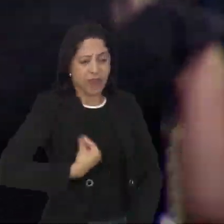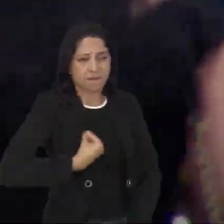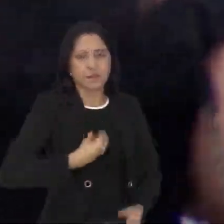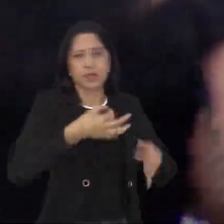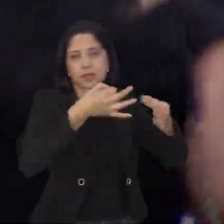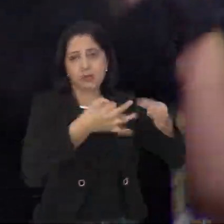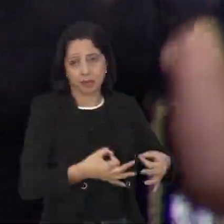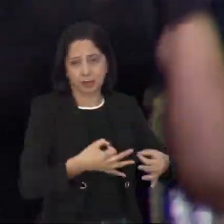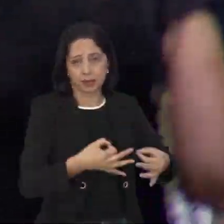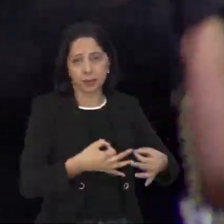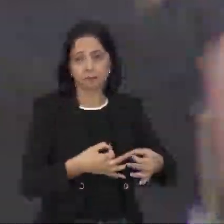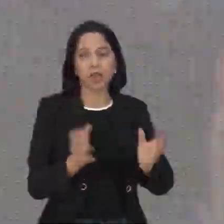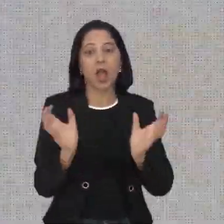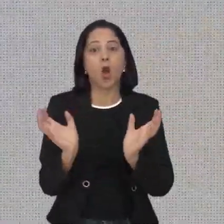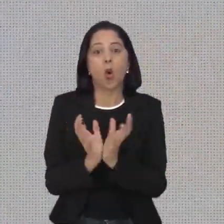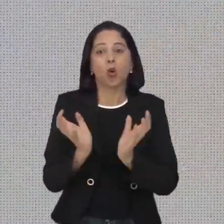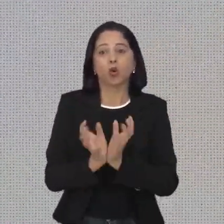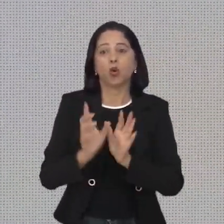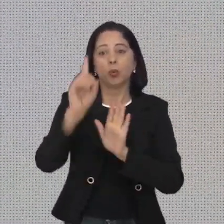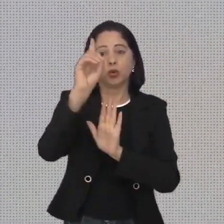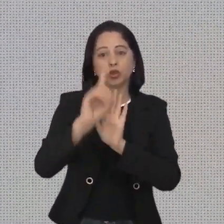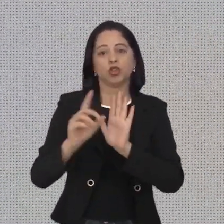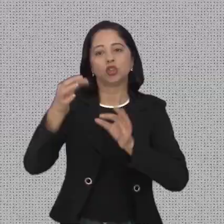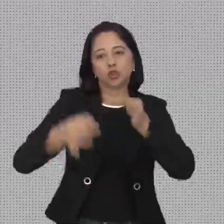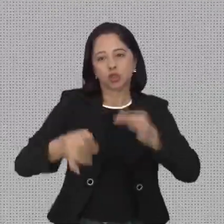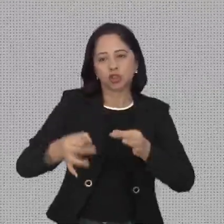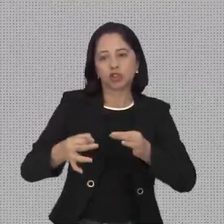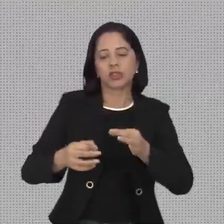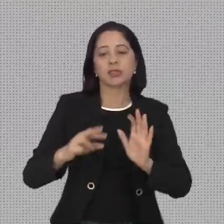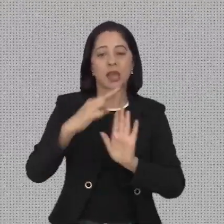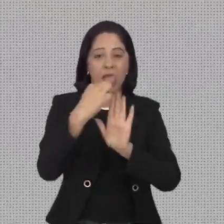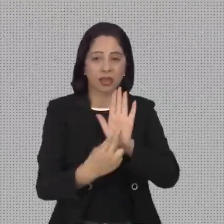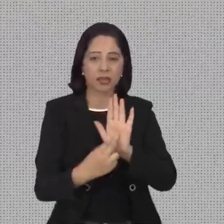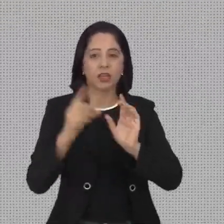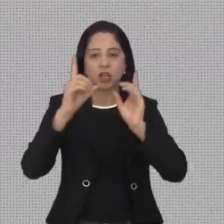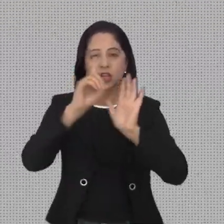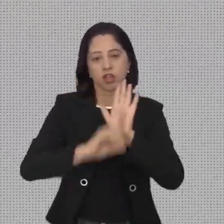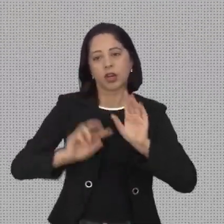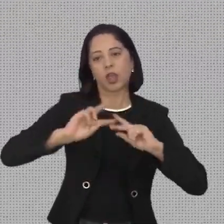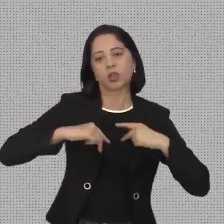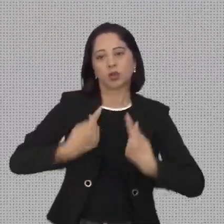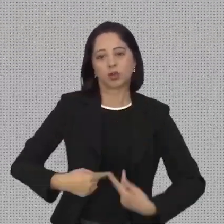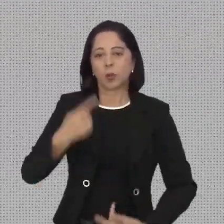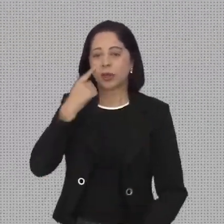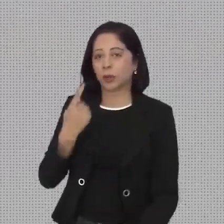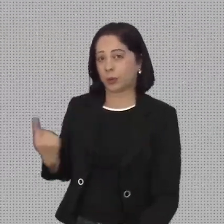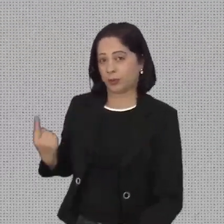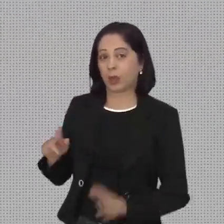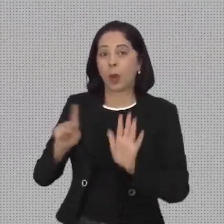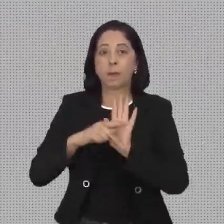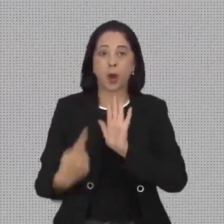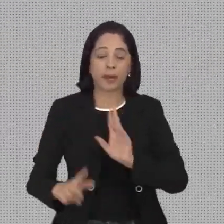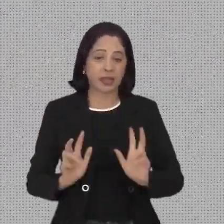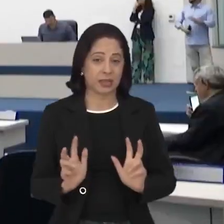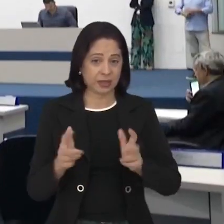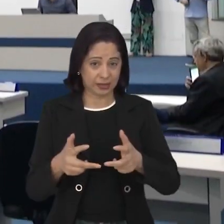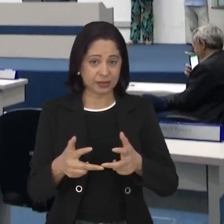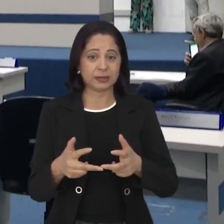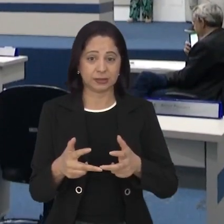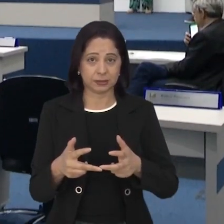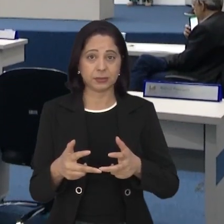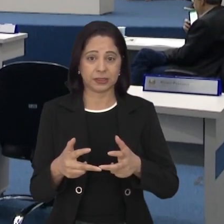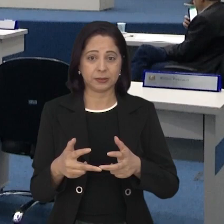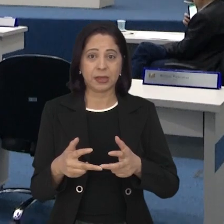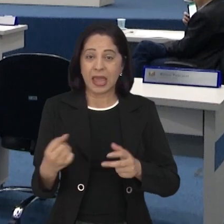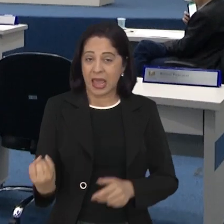vida são pauta constante nas reuniões da Comissão de Justiça redação e Direitos Humanos da Câmara e um dos